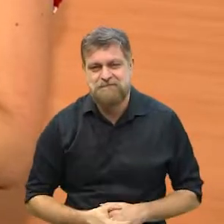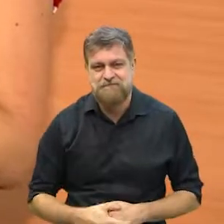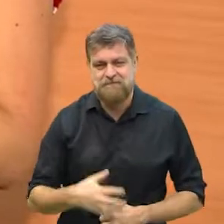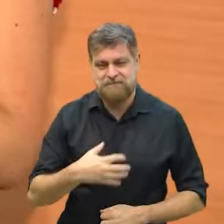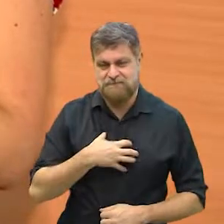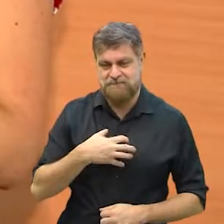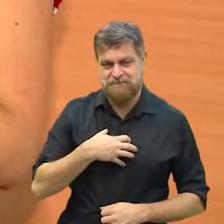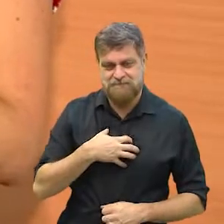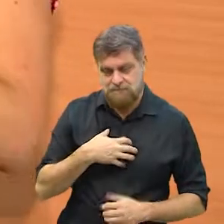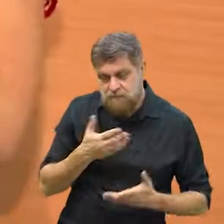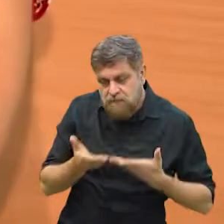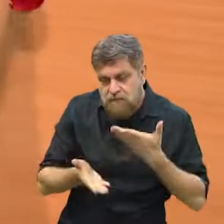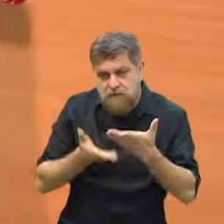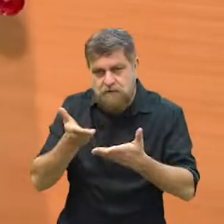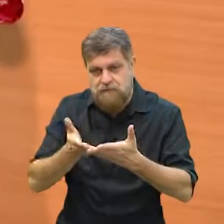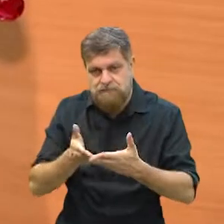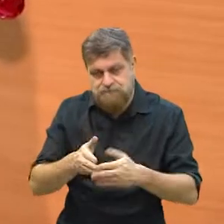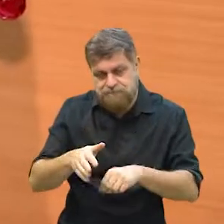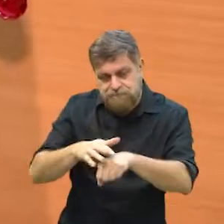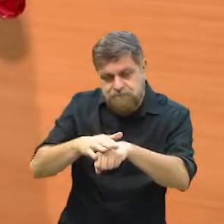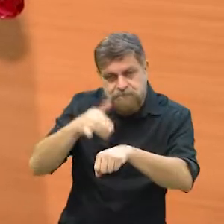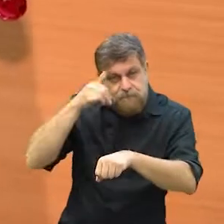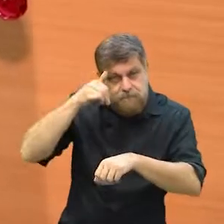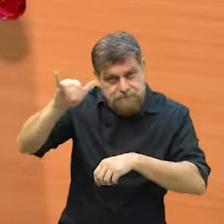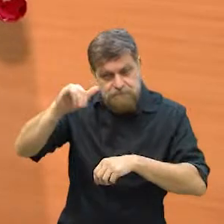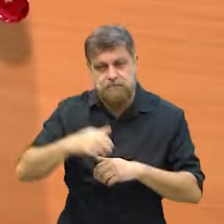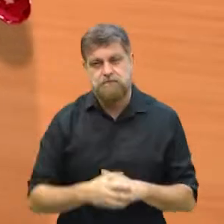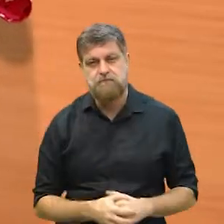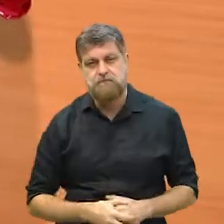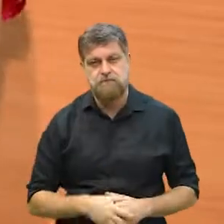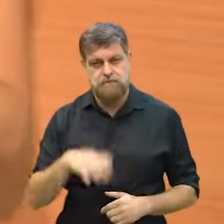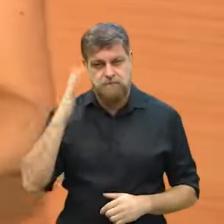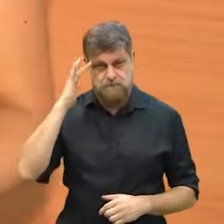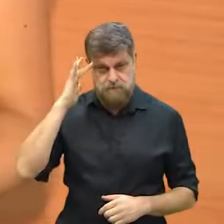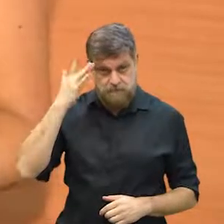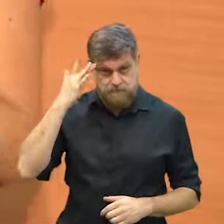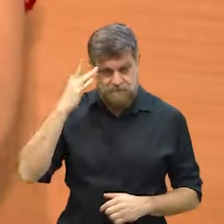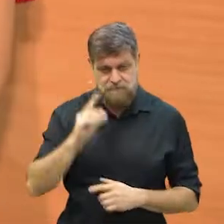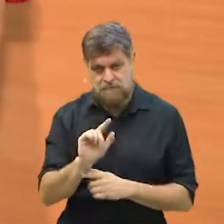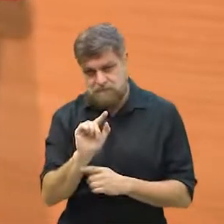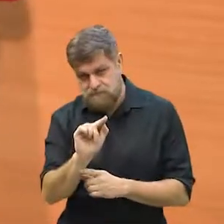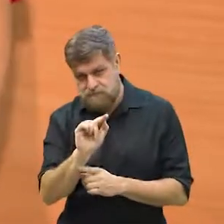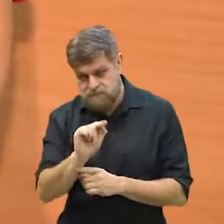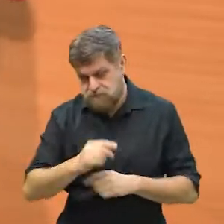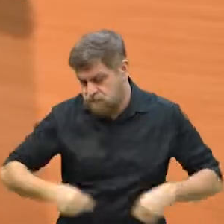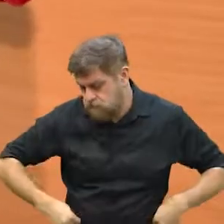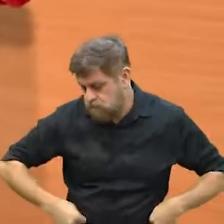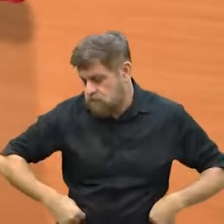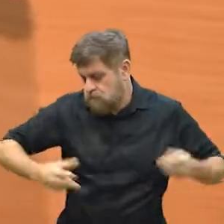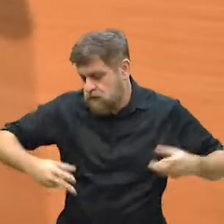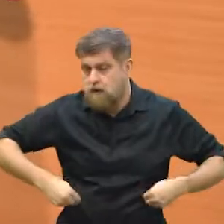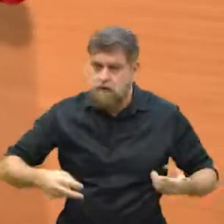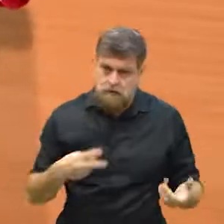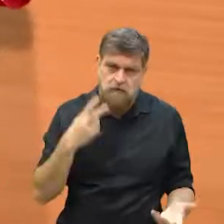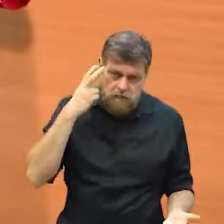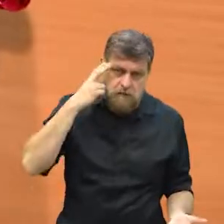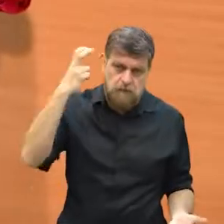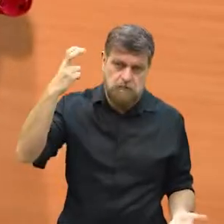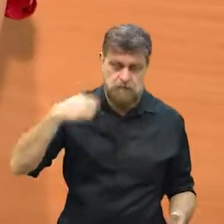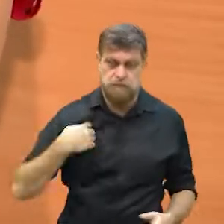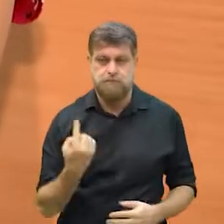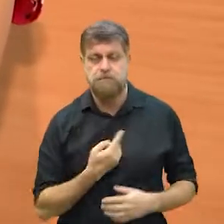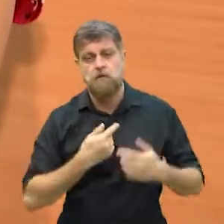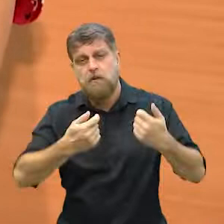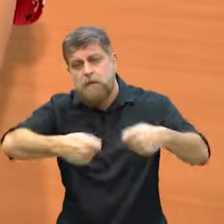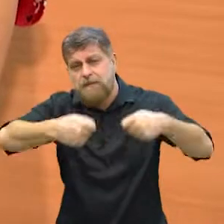seria uma forma de investir na prevenção, né? E eu acho que esse seria a forma de gasto mais inteligente.